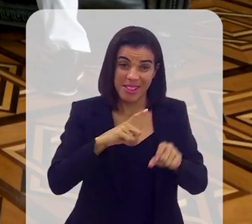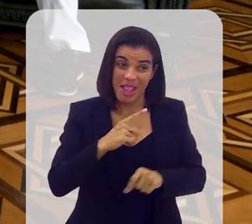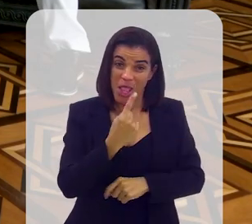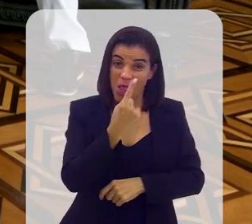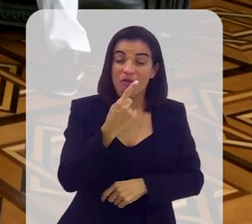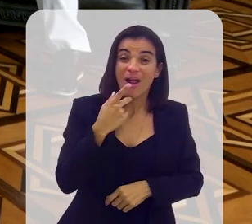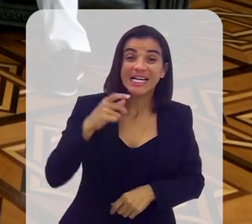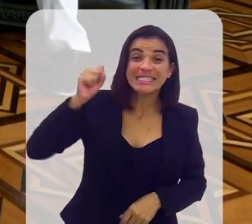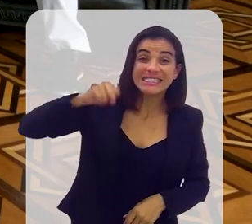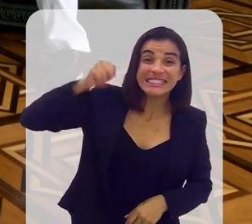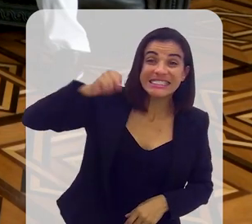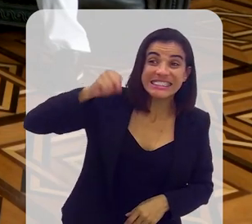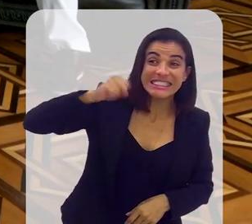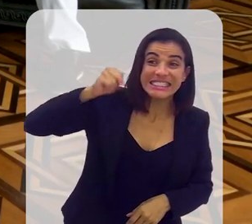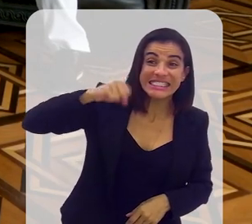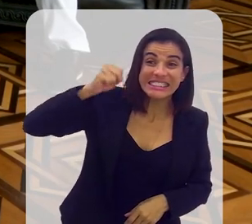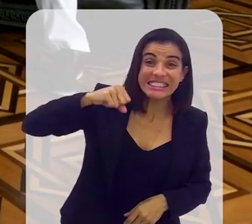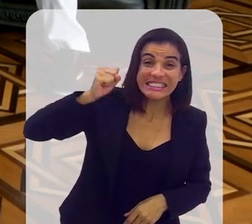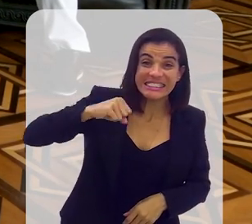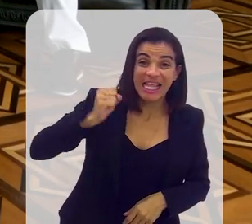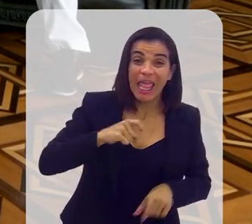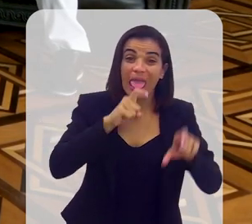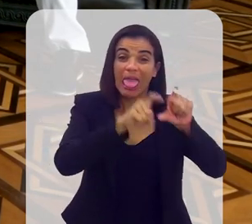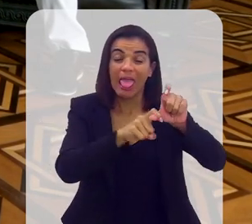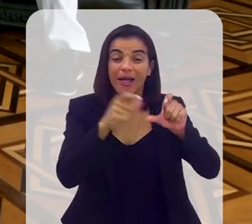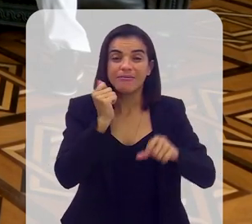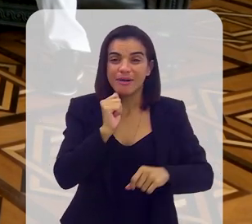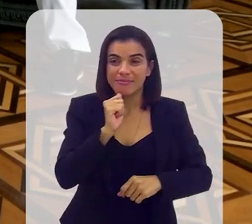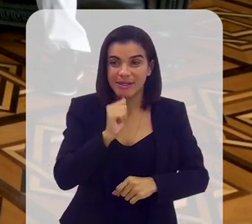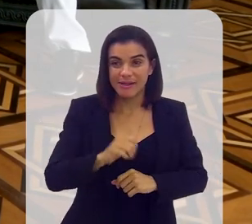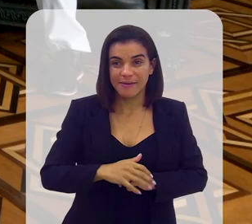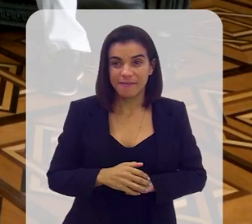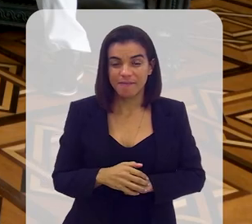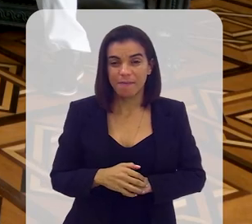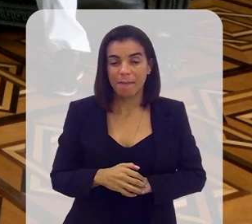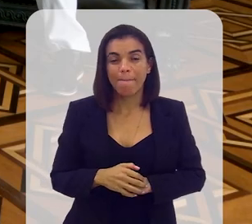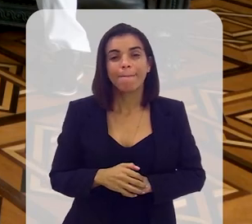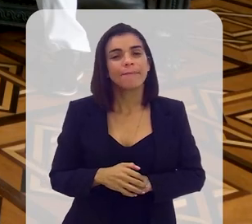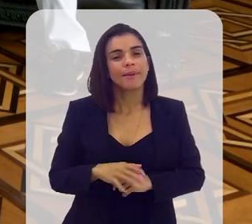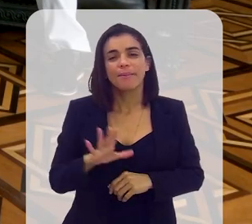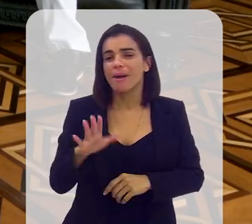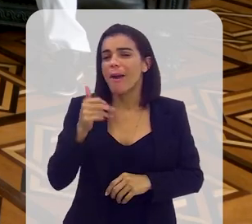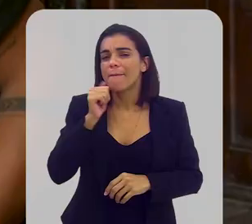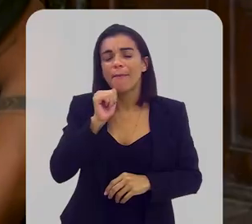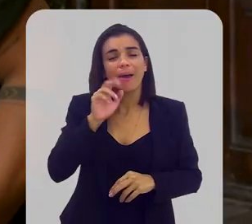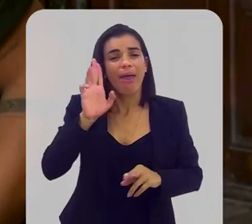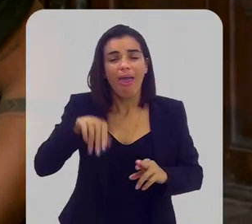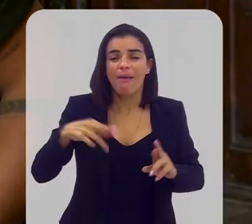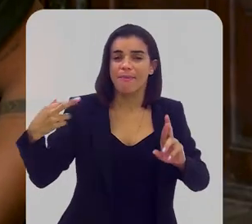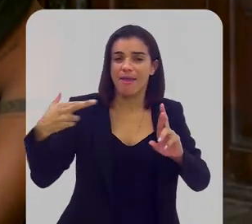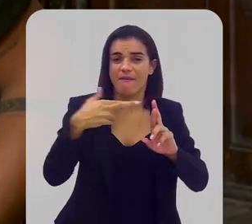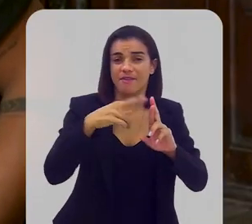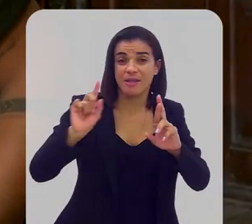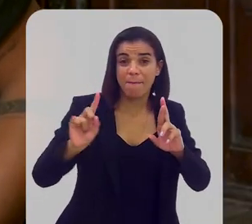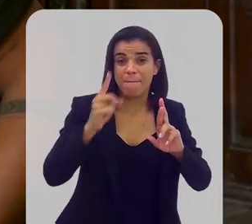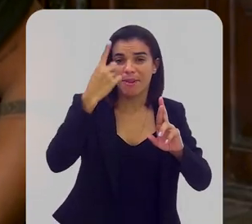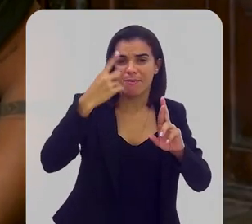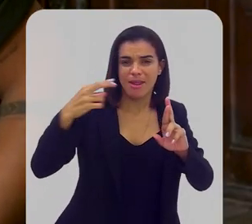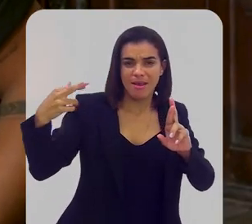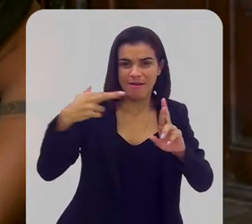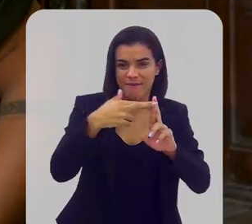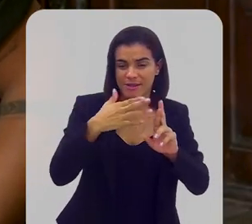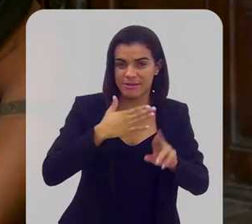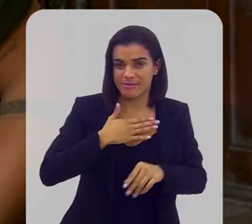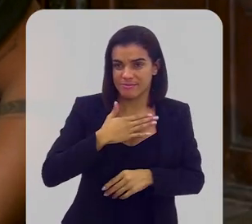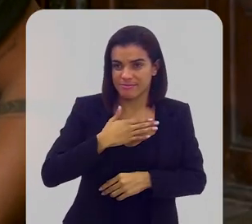atrás tem um coral dizendo, afirmando, né? Mas ela é a minha grande referência, né? Foi a primeira referência, eu me